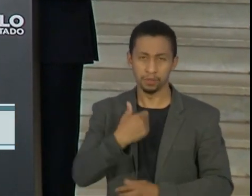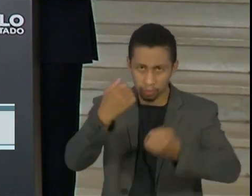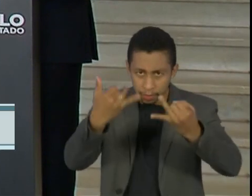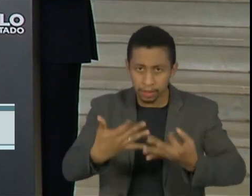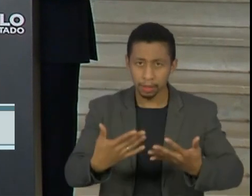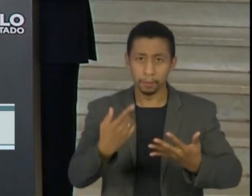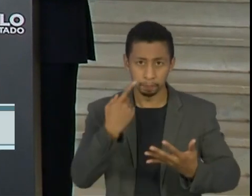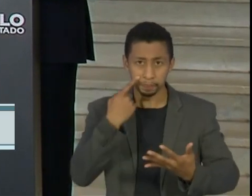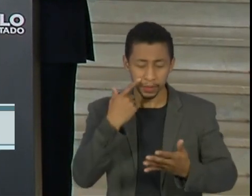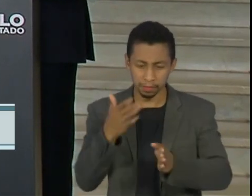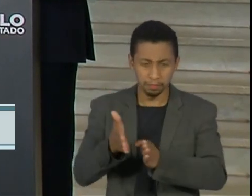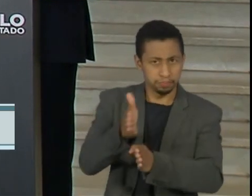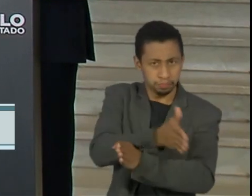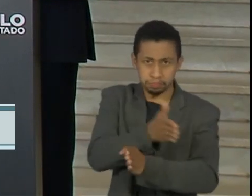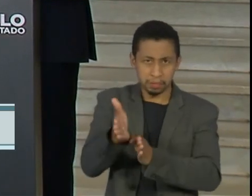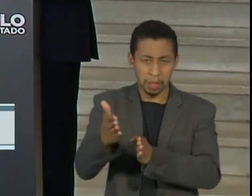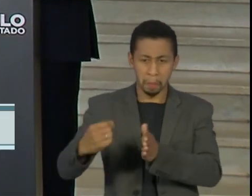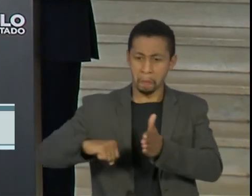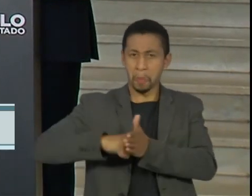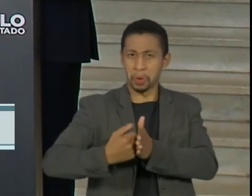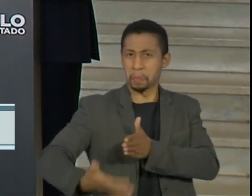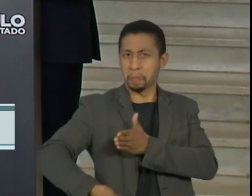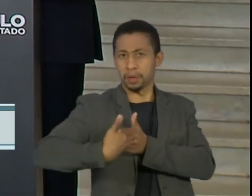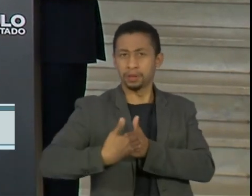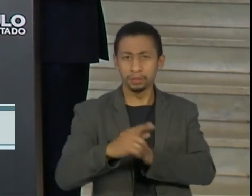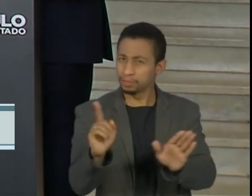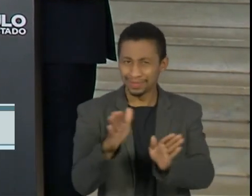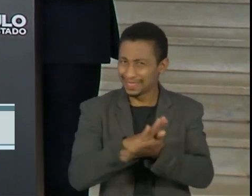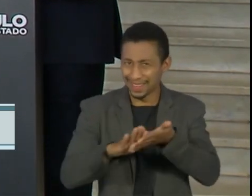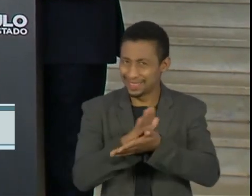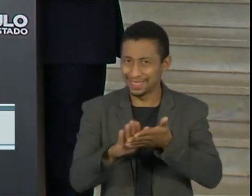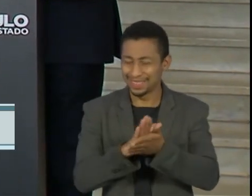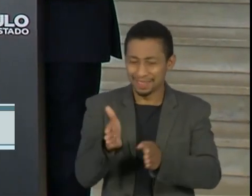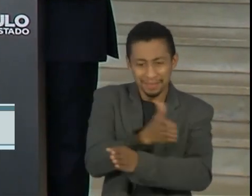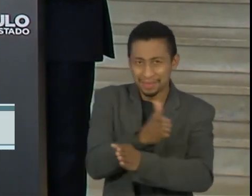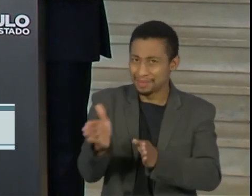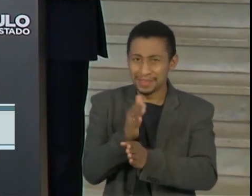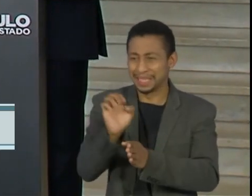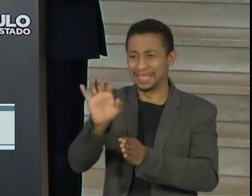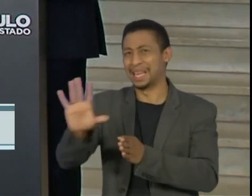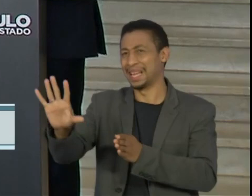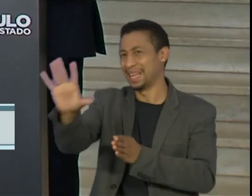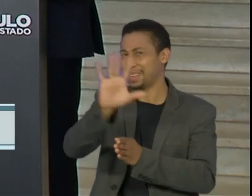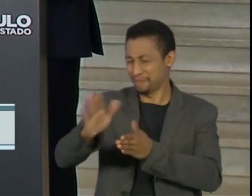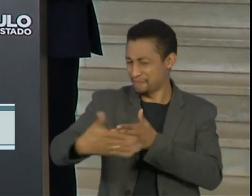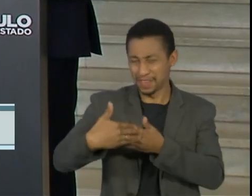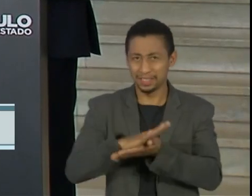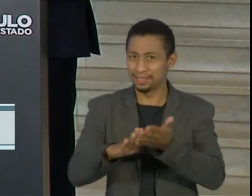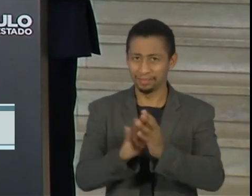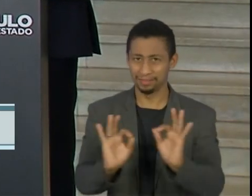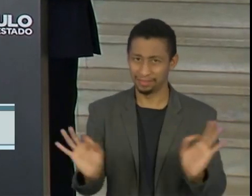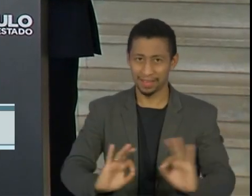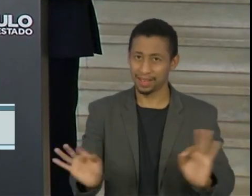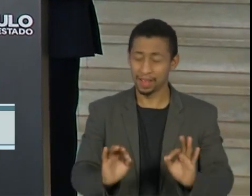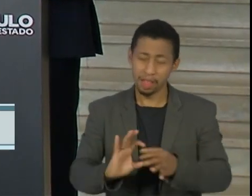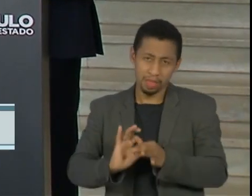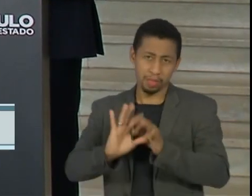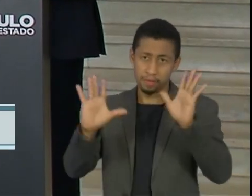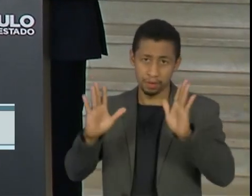nós não estabeleceremos nenhum tipo de bloqueio de fronteira em relação a qualquer estado brasileiro. Isso não faz parte do